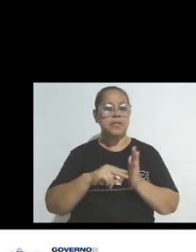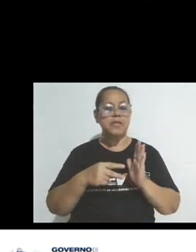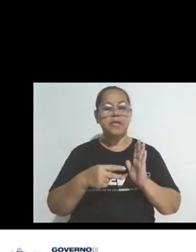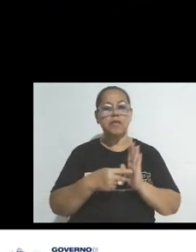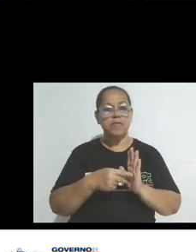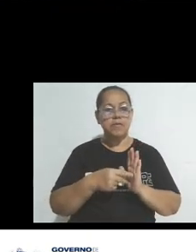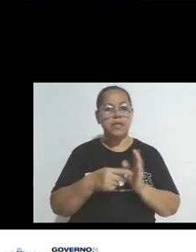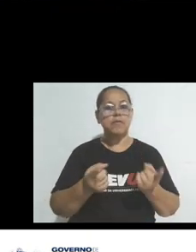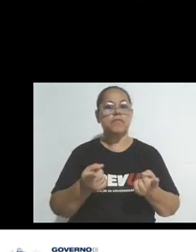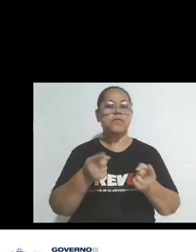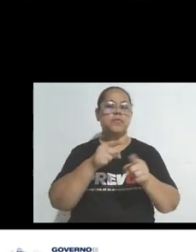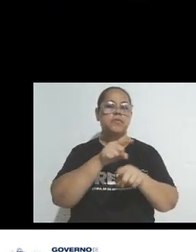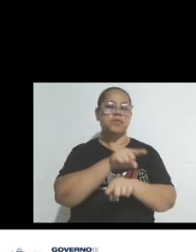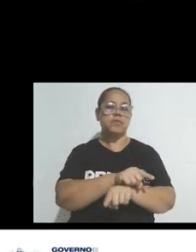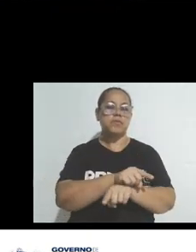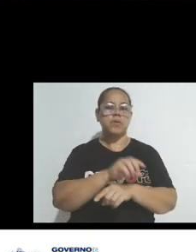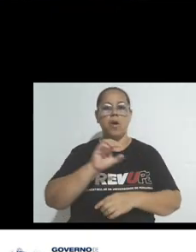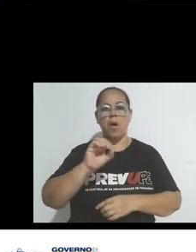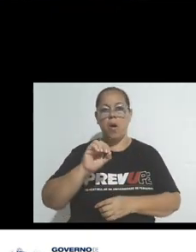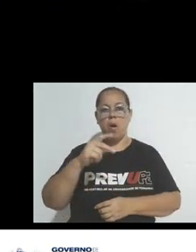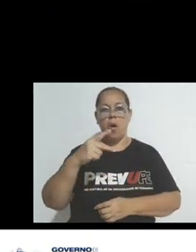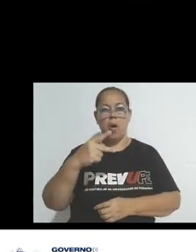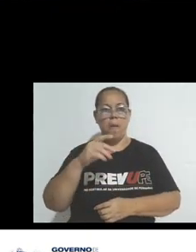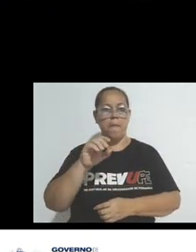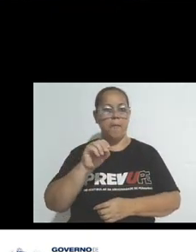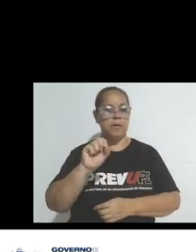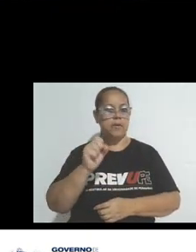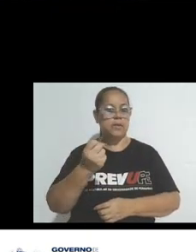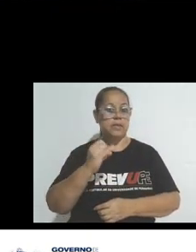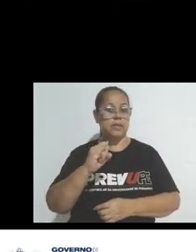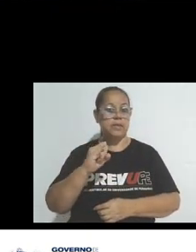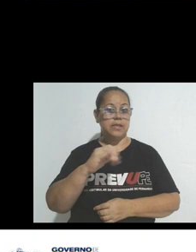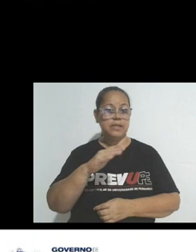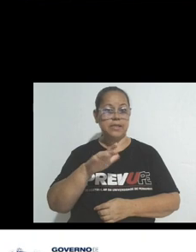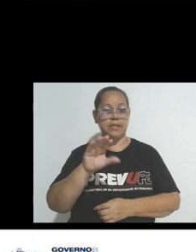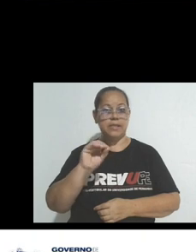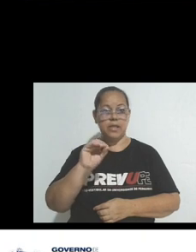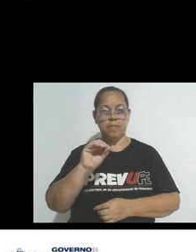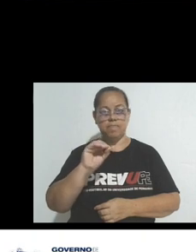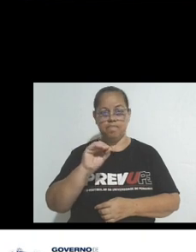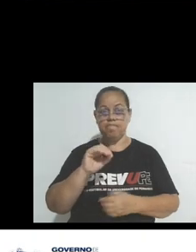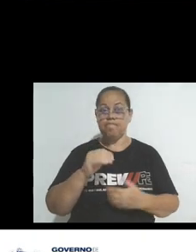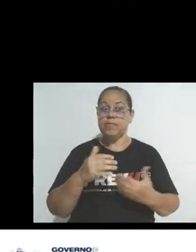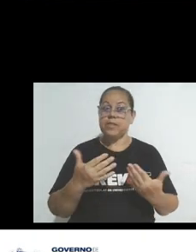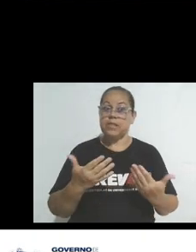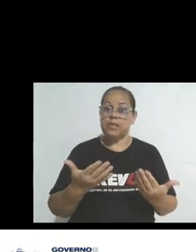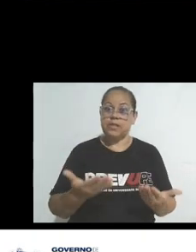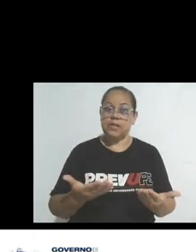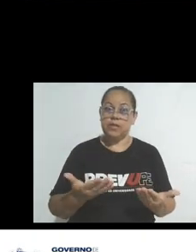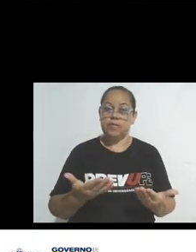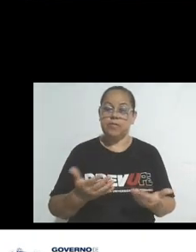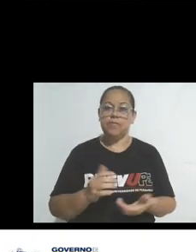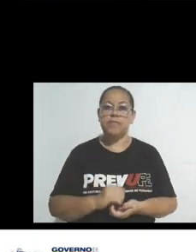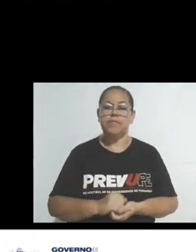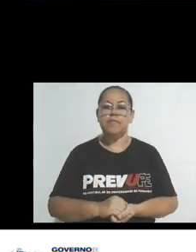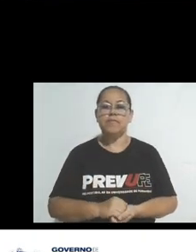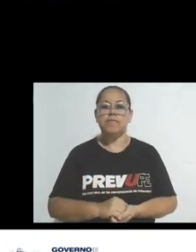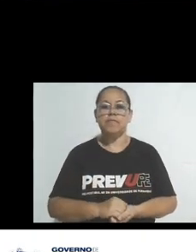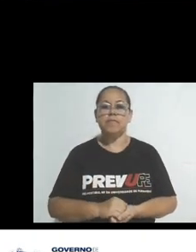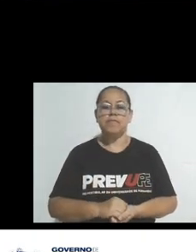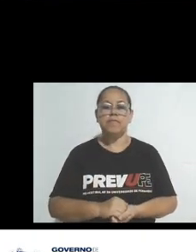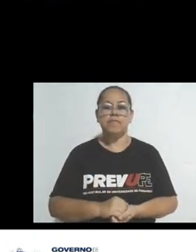é uma oposição pero mas tá portanto eres